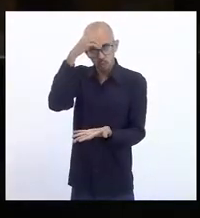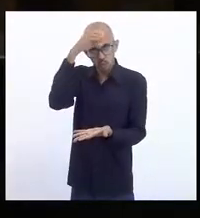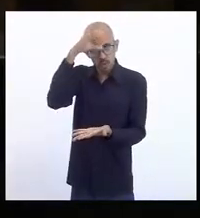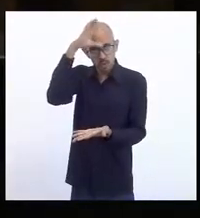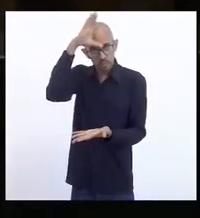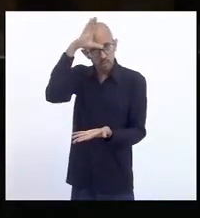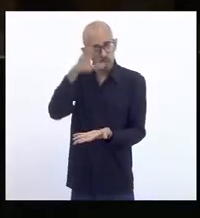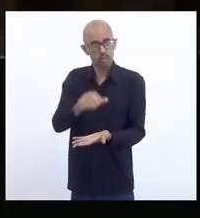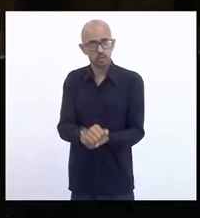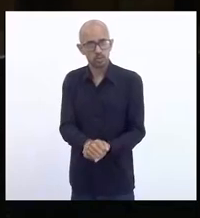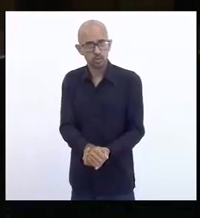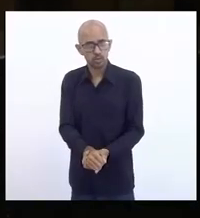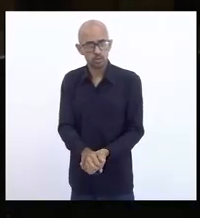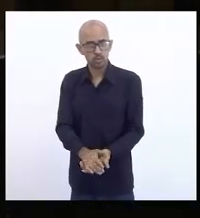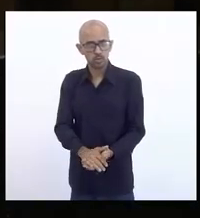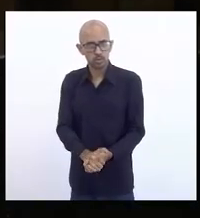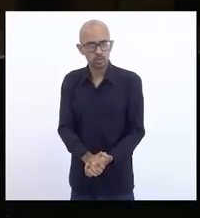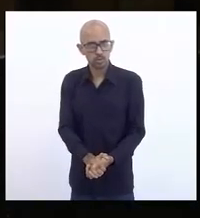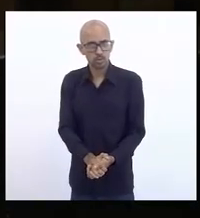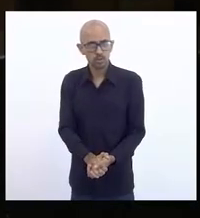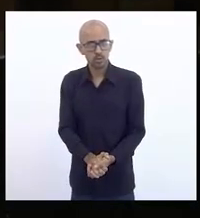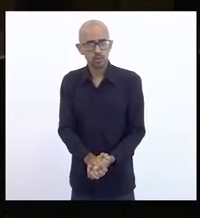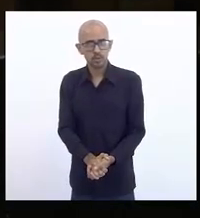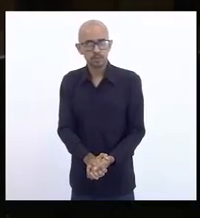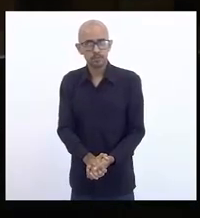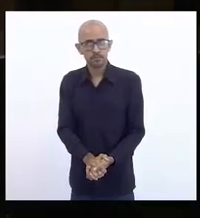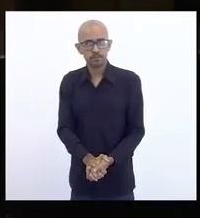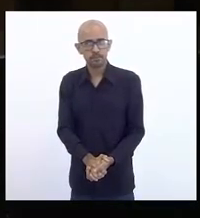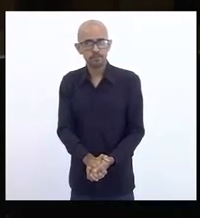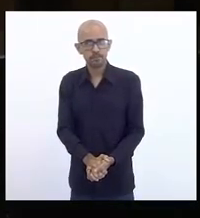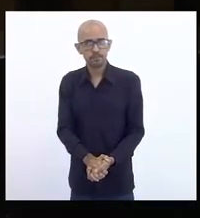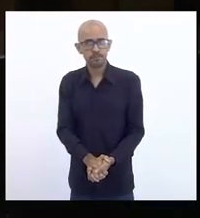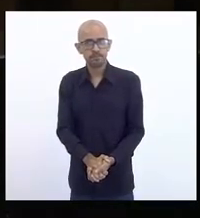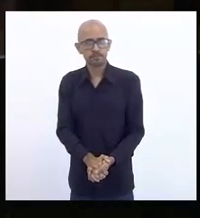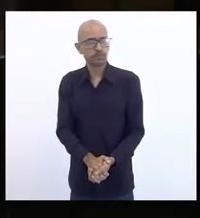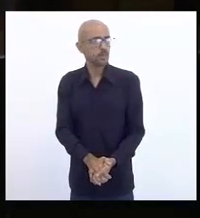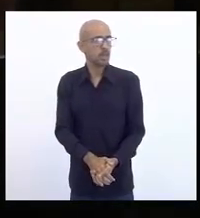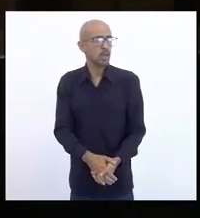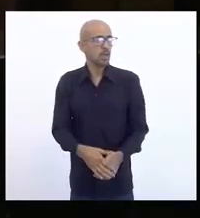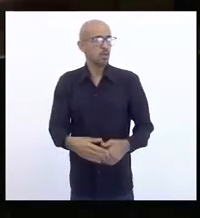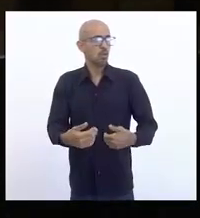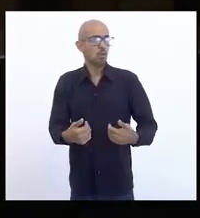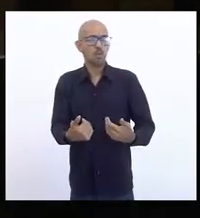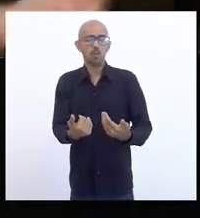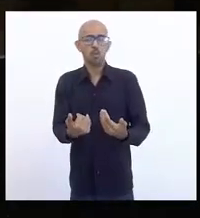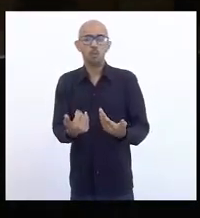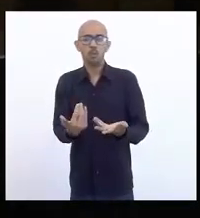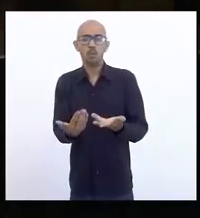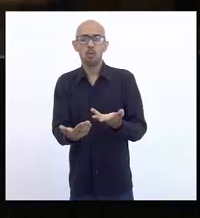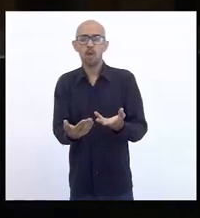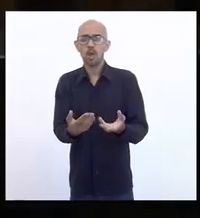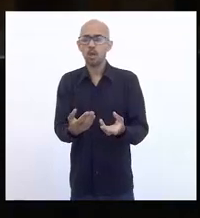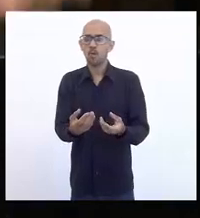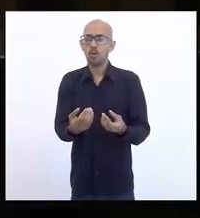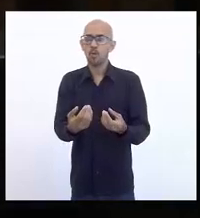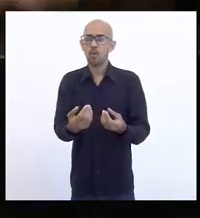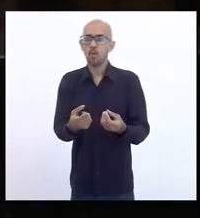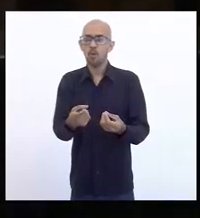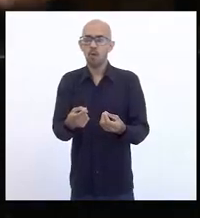que dará a um Estado a condição de realmente